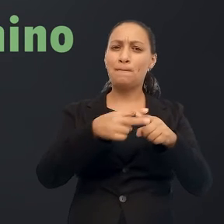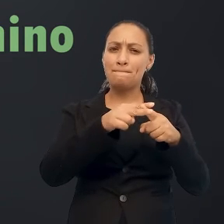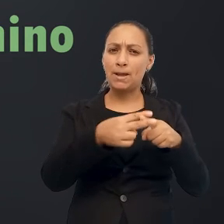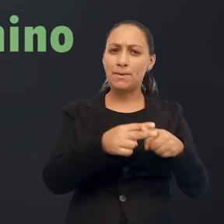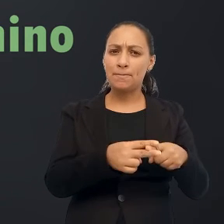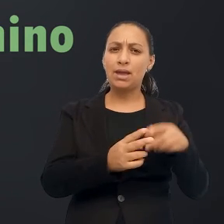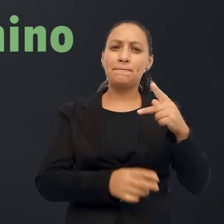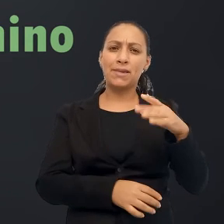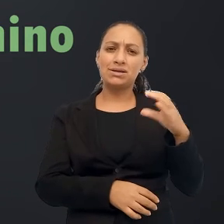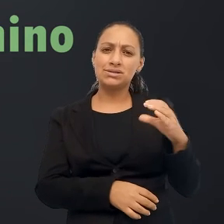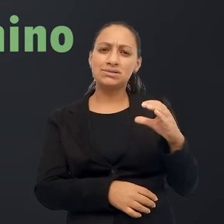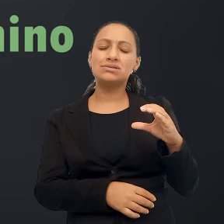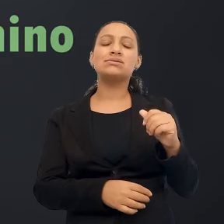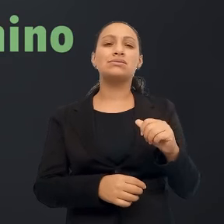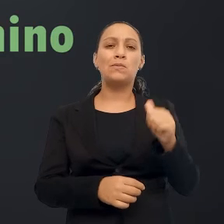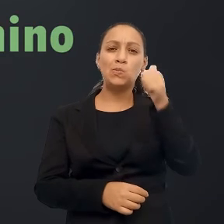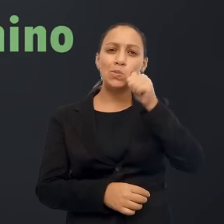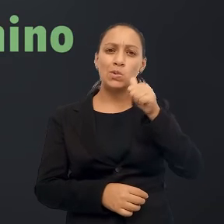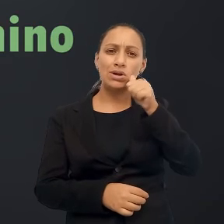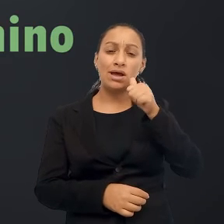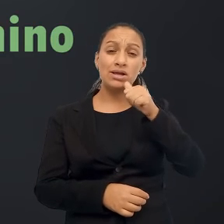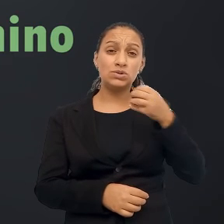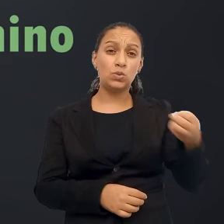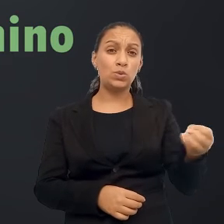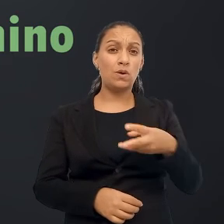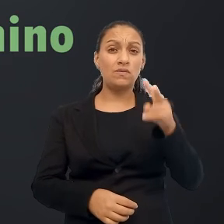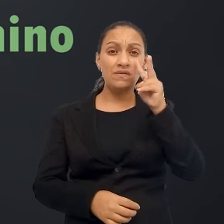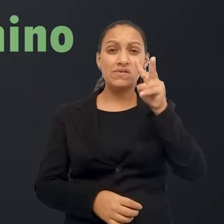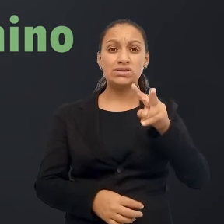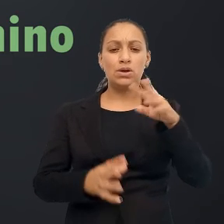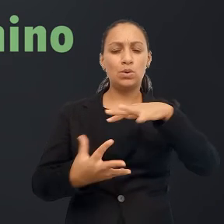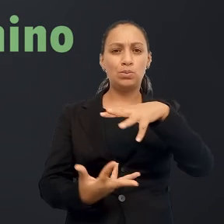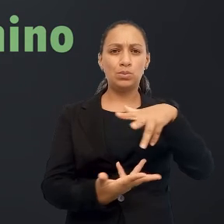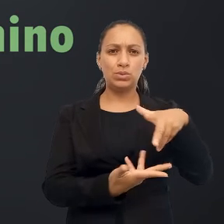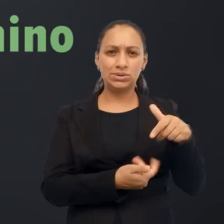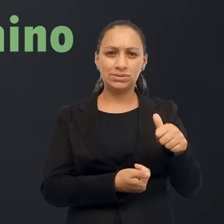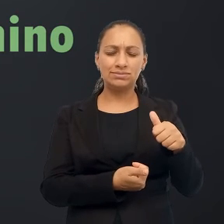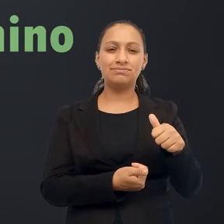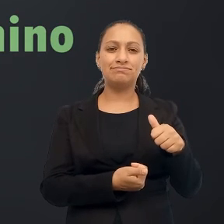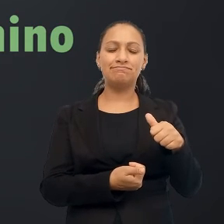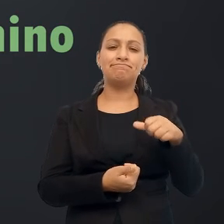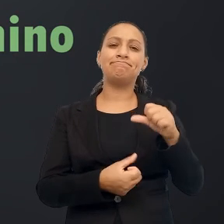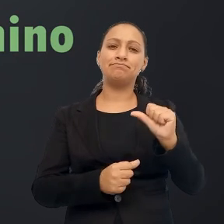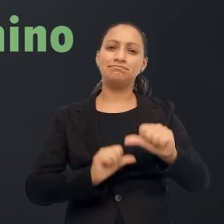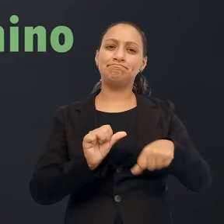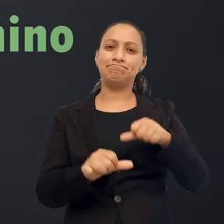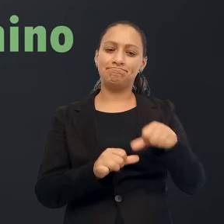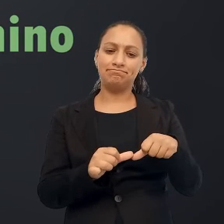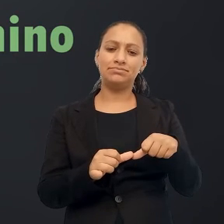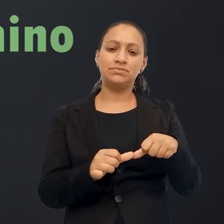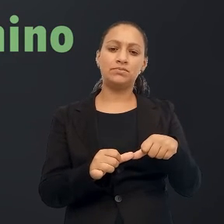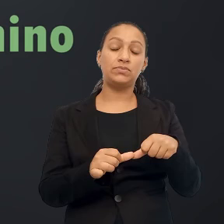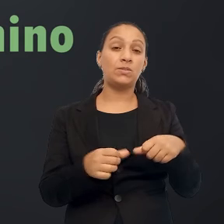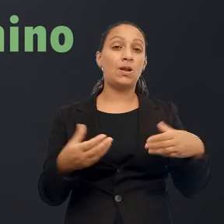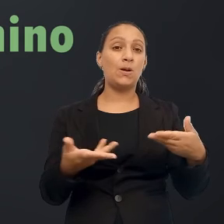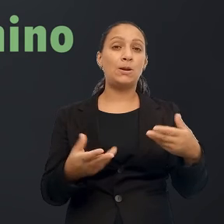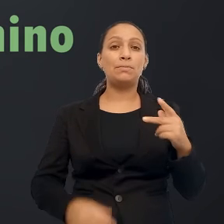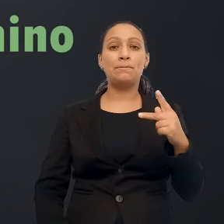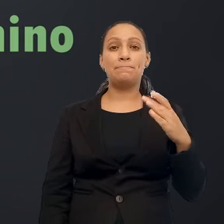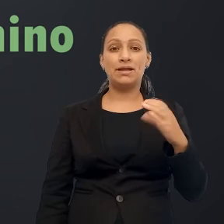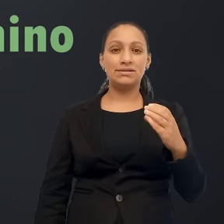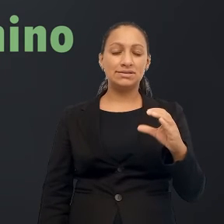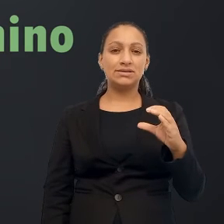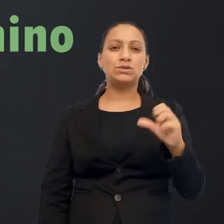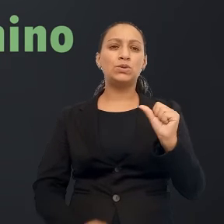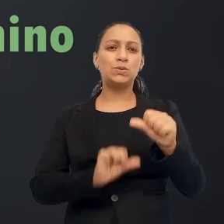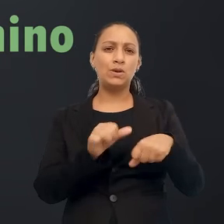trocando peças. Então, as mulheres com uma nova visão de mundo, elas estão trocando peça. A gente é uma peça que está sendo trocada nessa